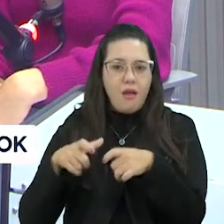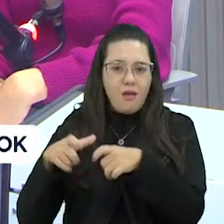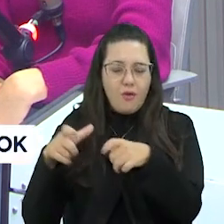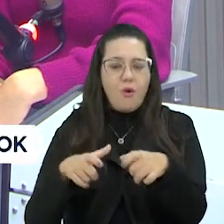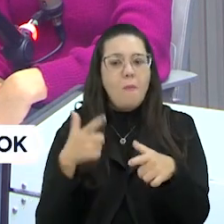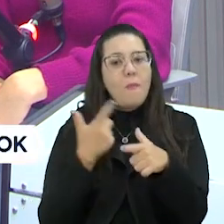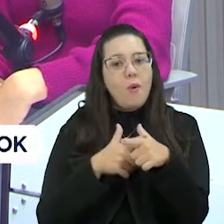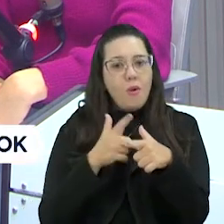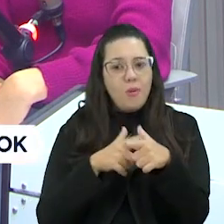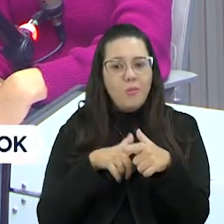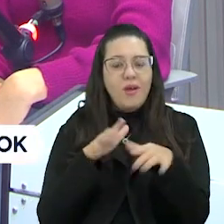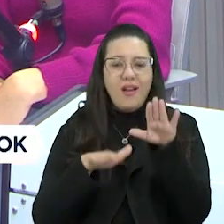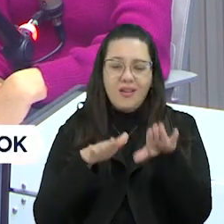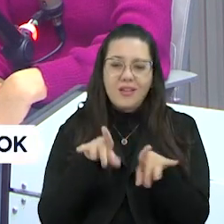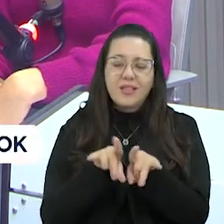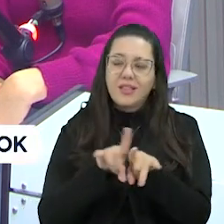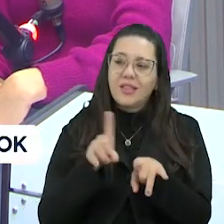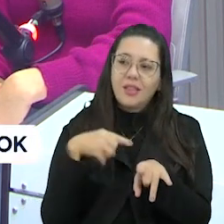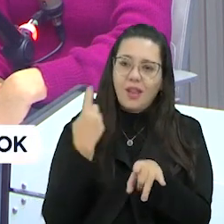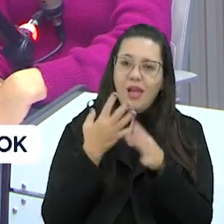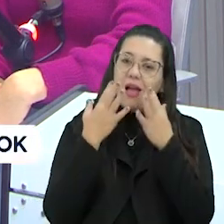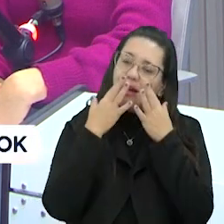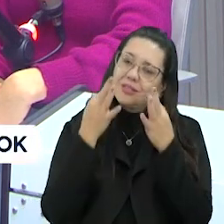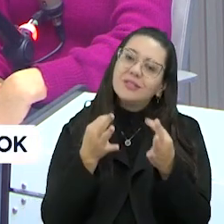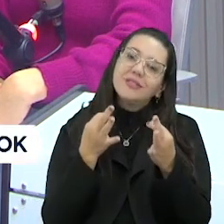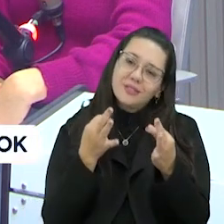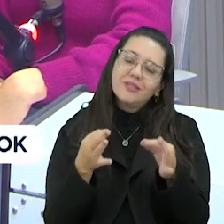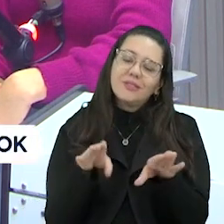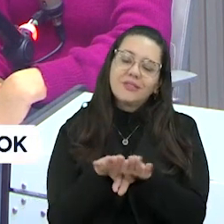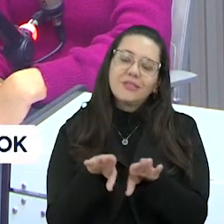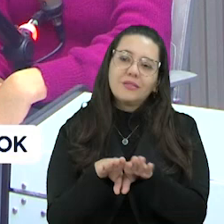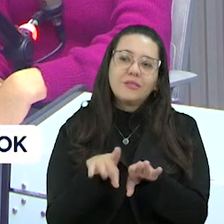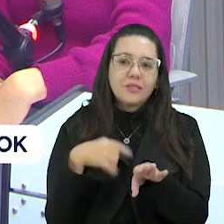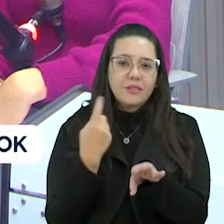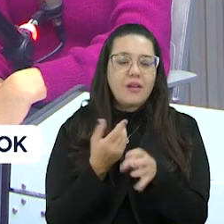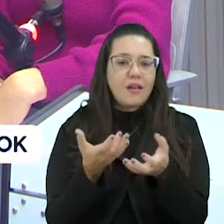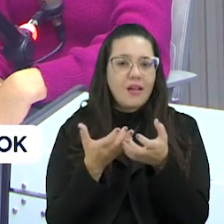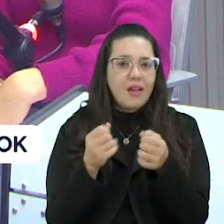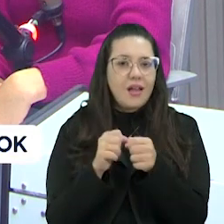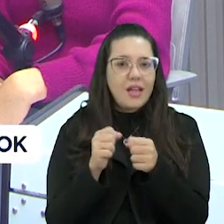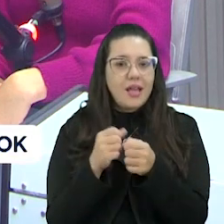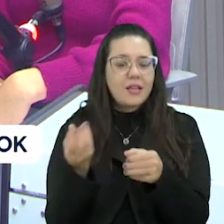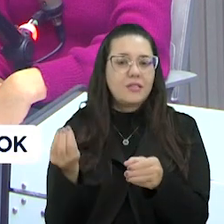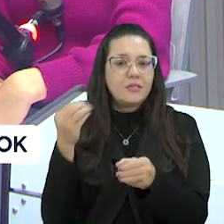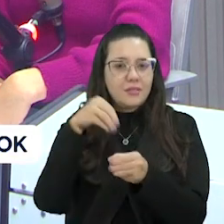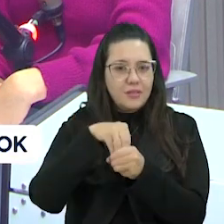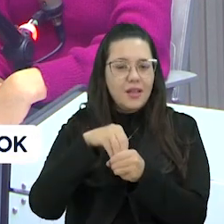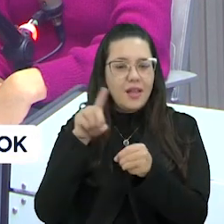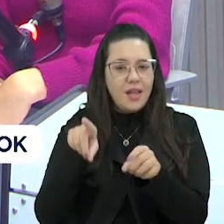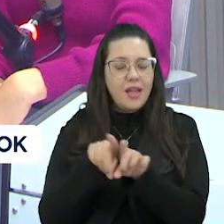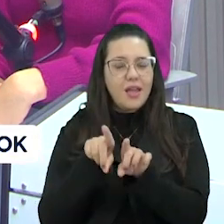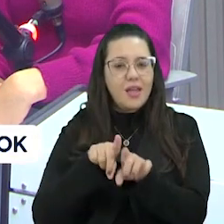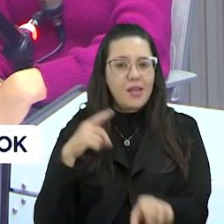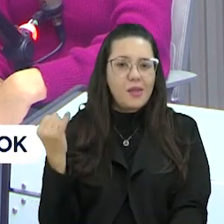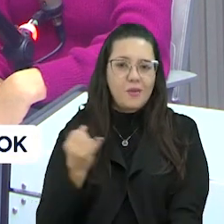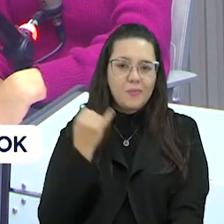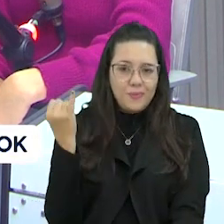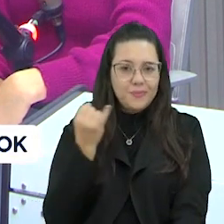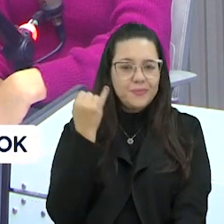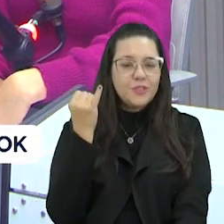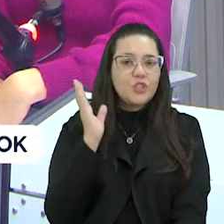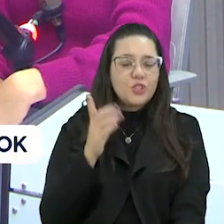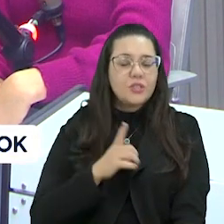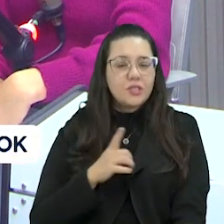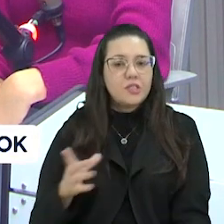essas questões, então é uma atenção que a gente vai dar também. E a gente vai buscar integrar o máximo possível aí da Polícia Militar com a comunidade. A gente já tem